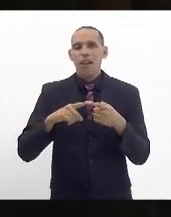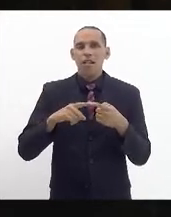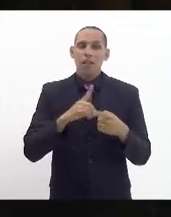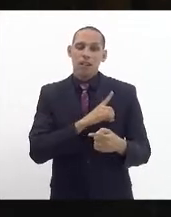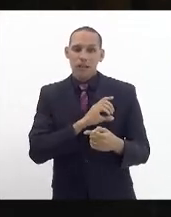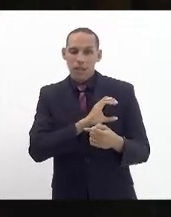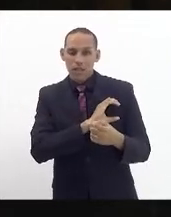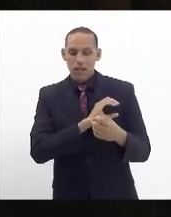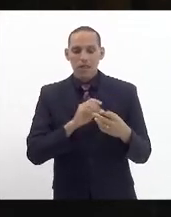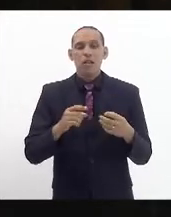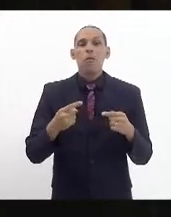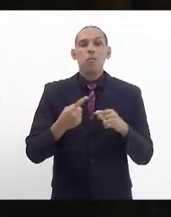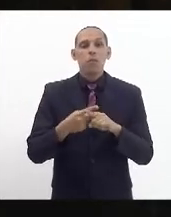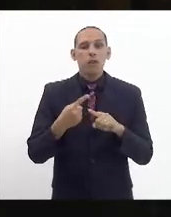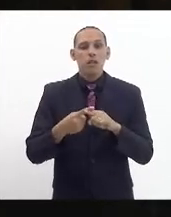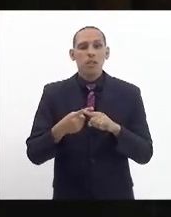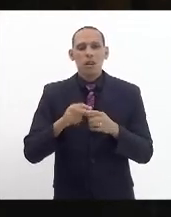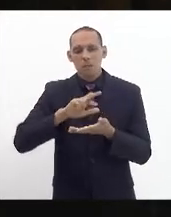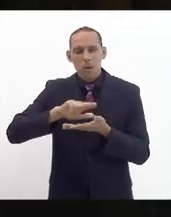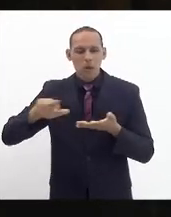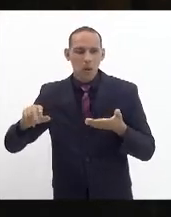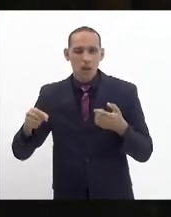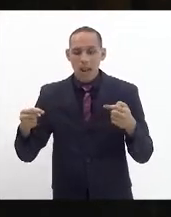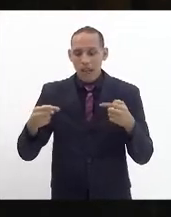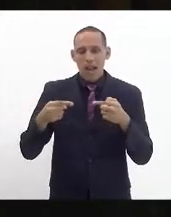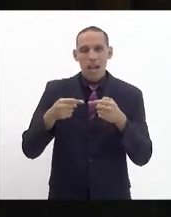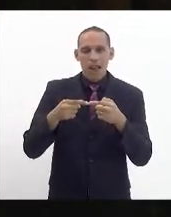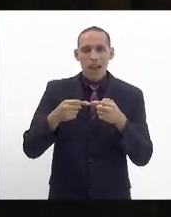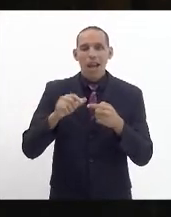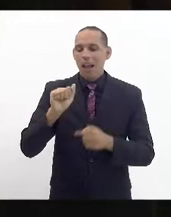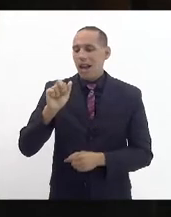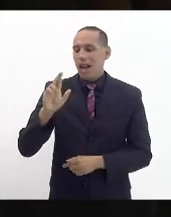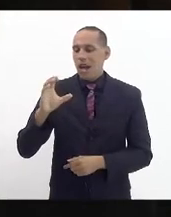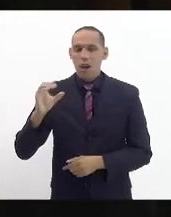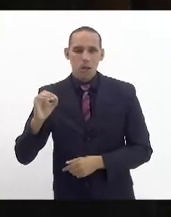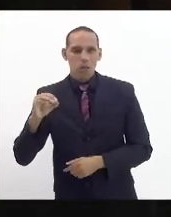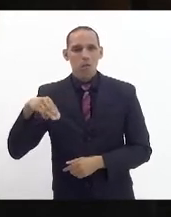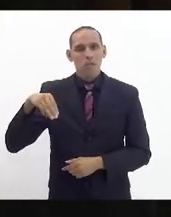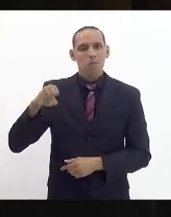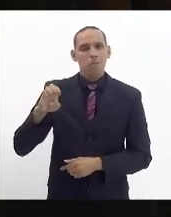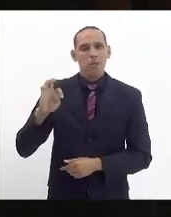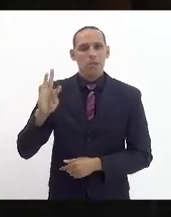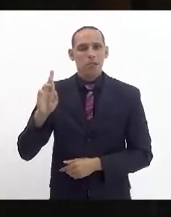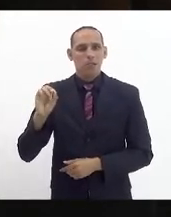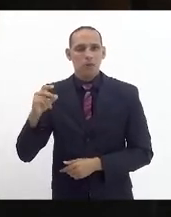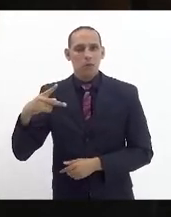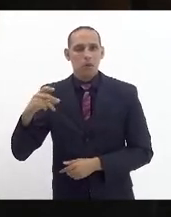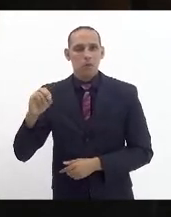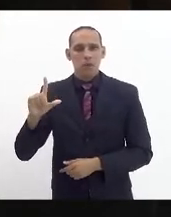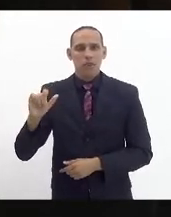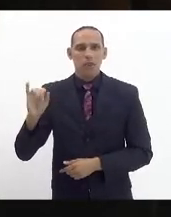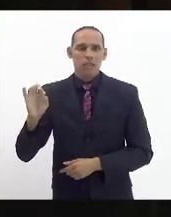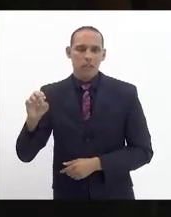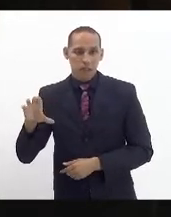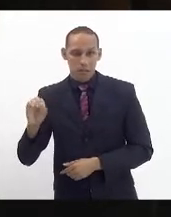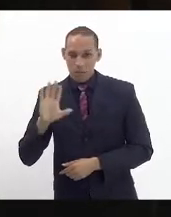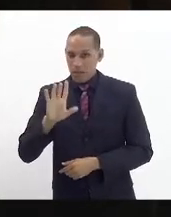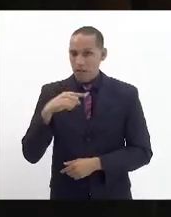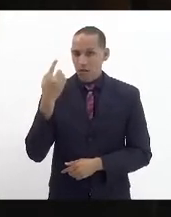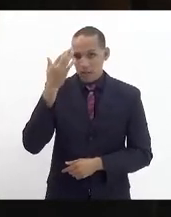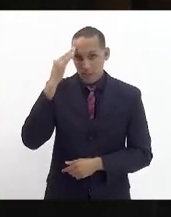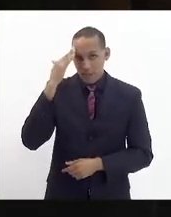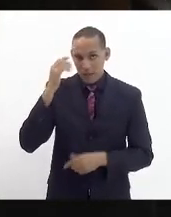pela BR-493, ali o arco metropolitano. No entanto, a gente precisa entender